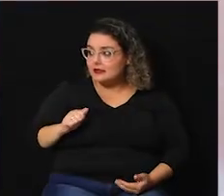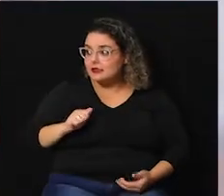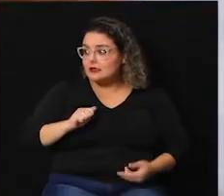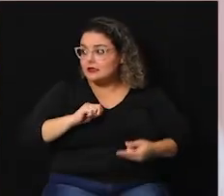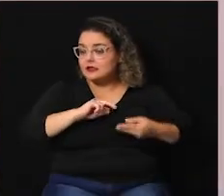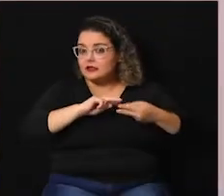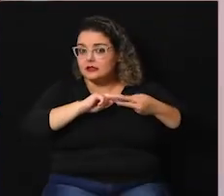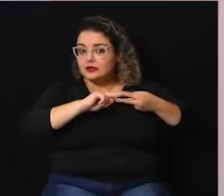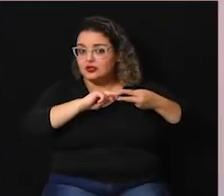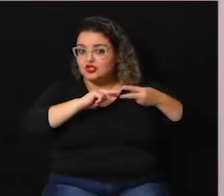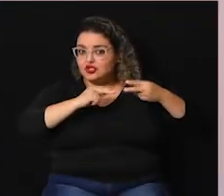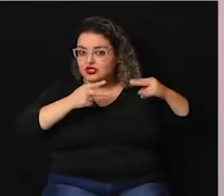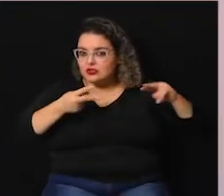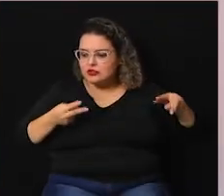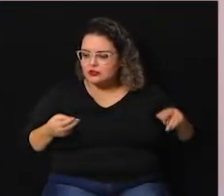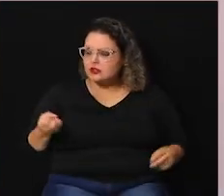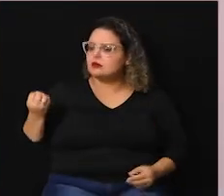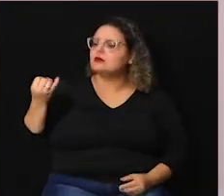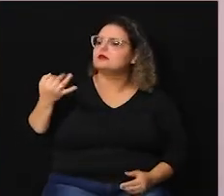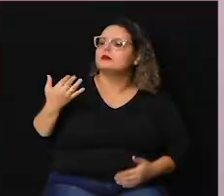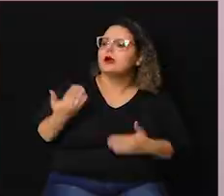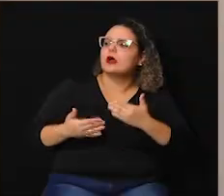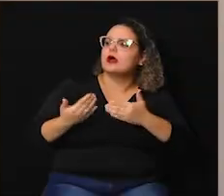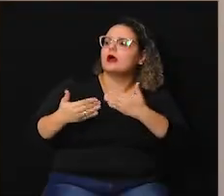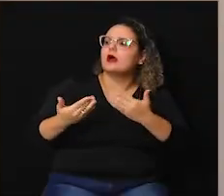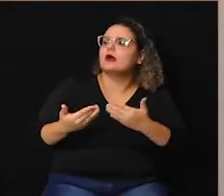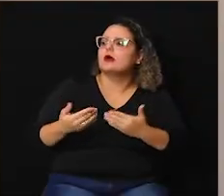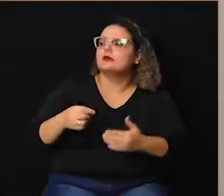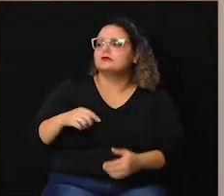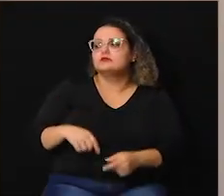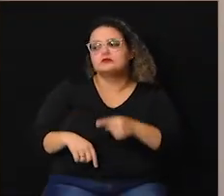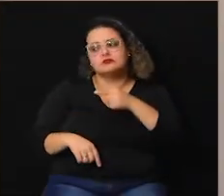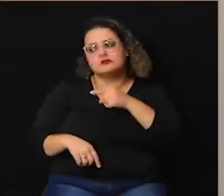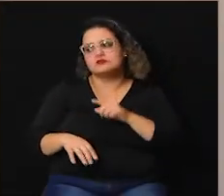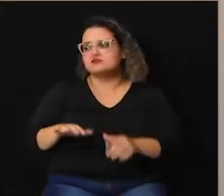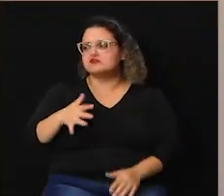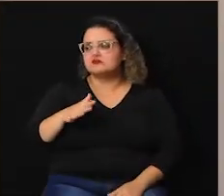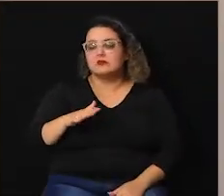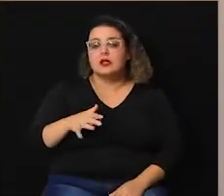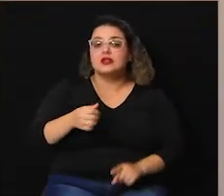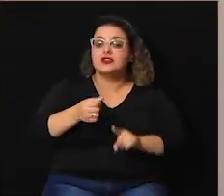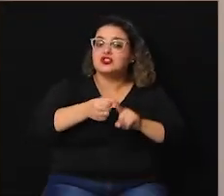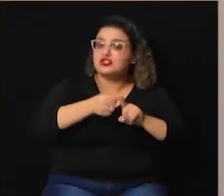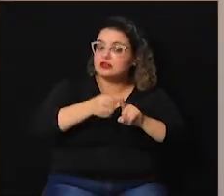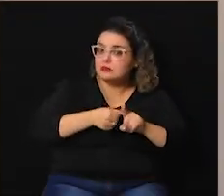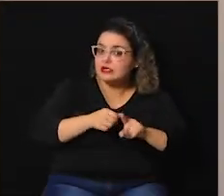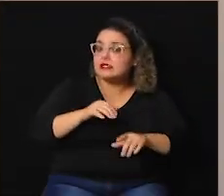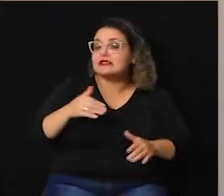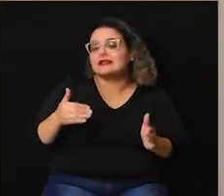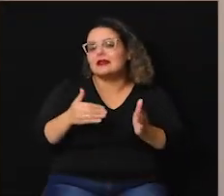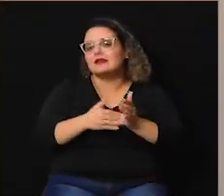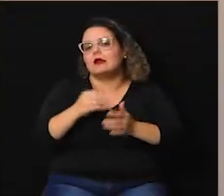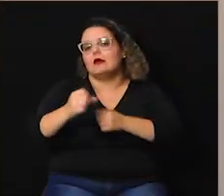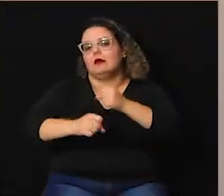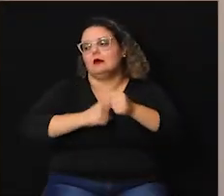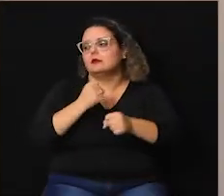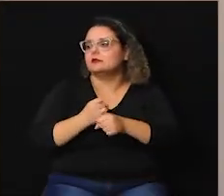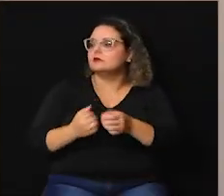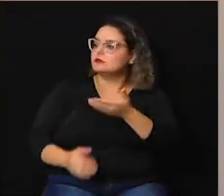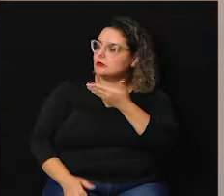E quanto tempo demorou essa evolução, doutor? Isso pode variar de meses a anos.